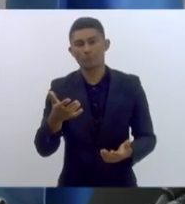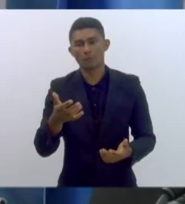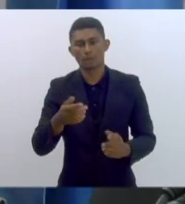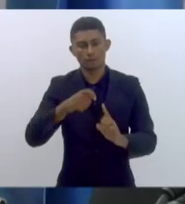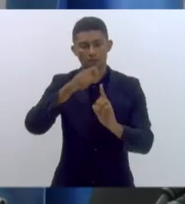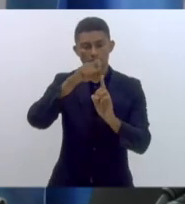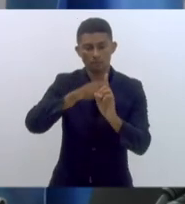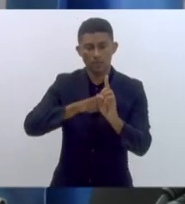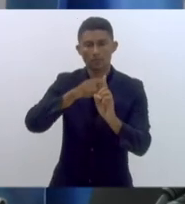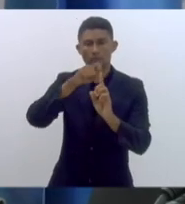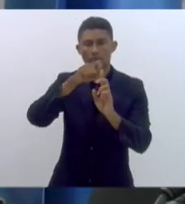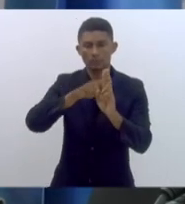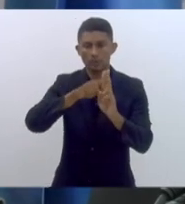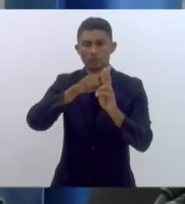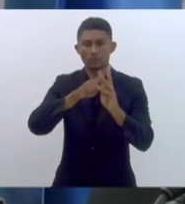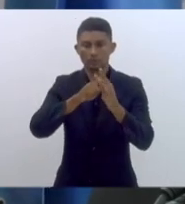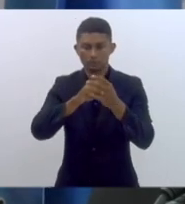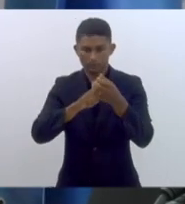6 meses